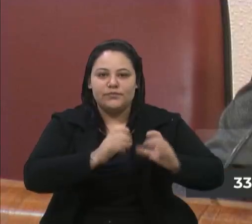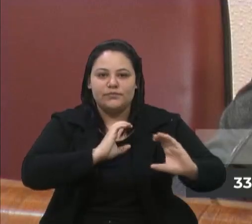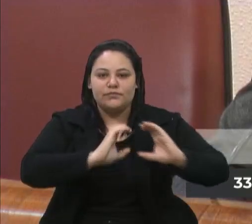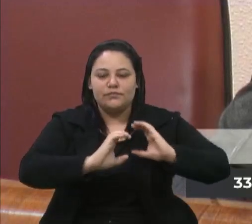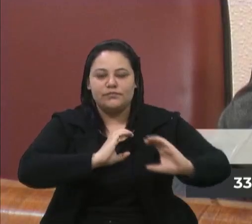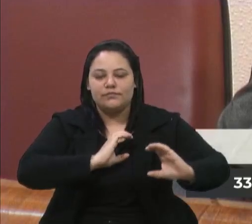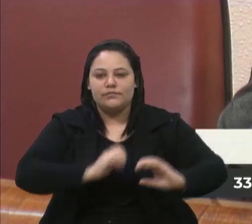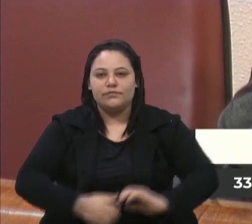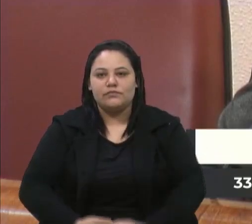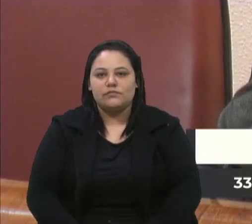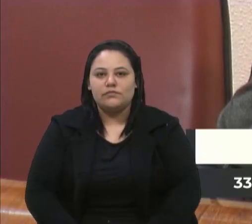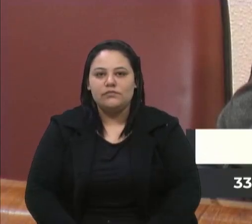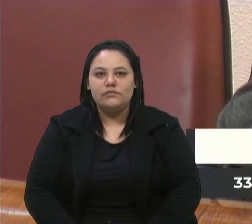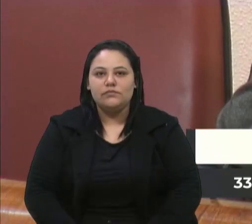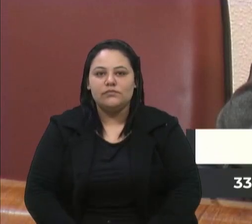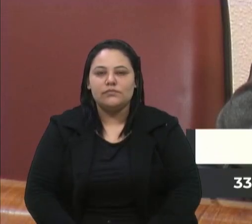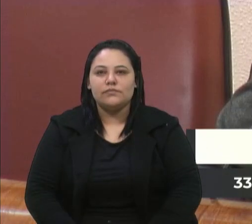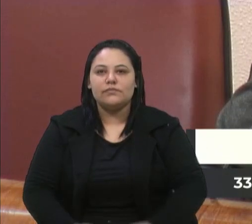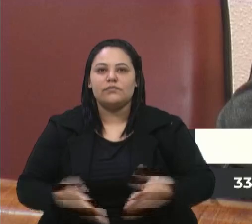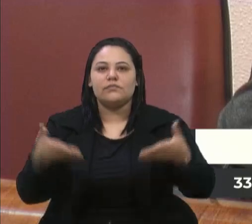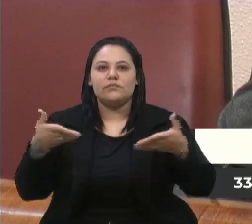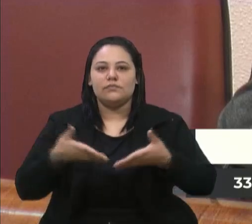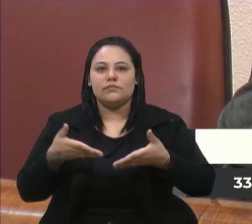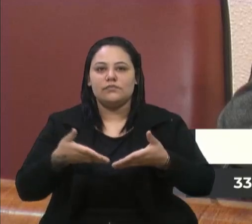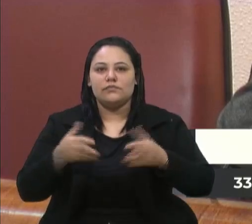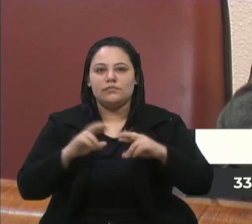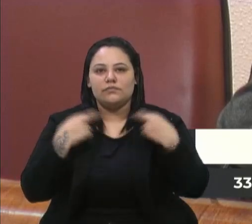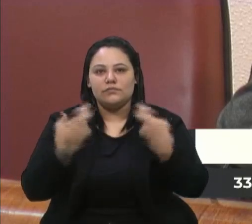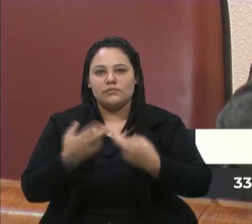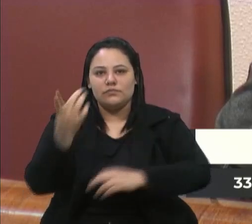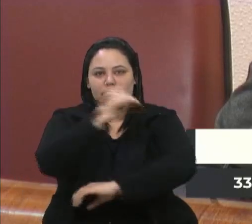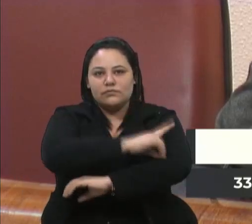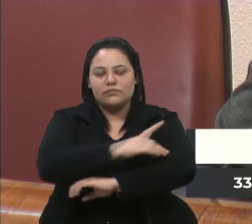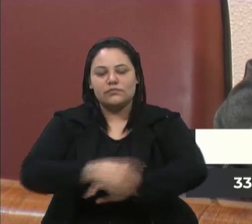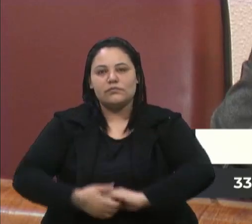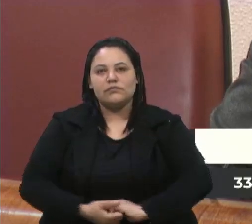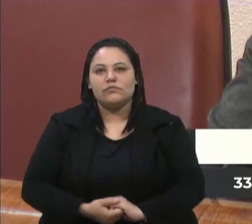comunicações, passemos à ordem do dia. Em discussão.